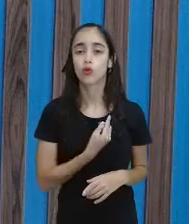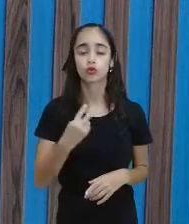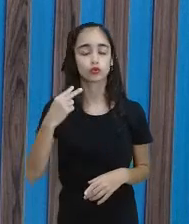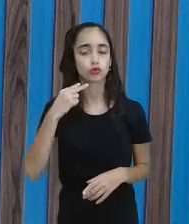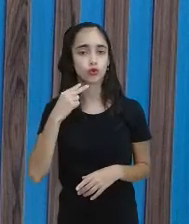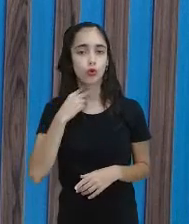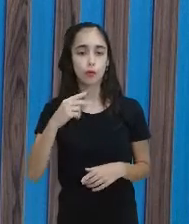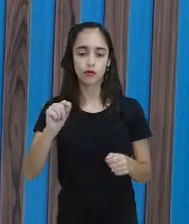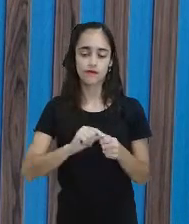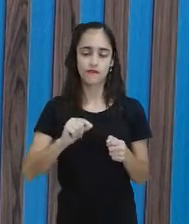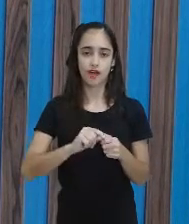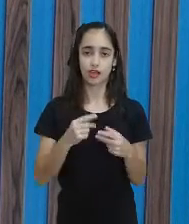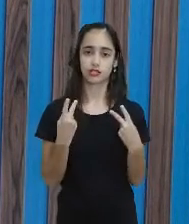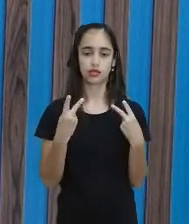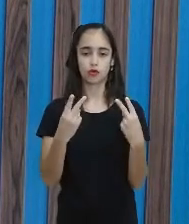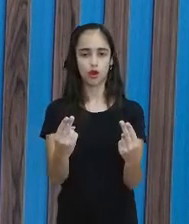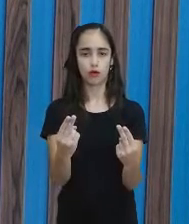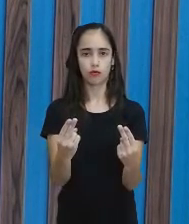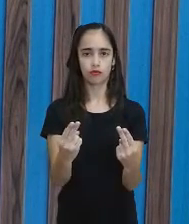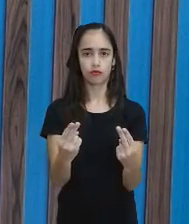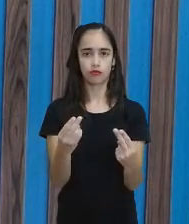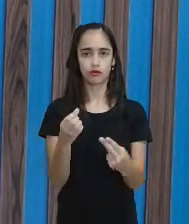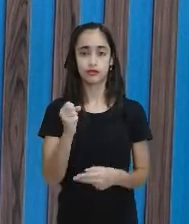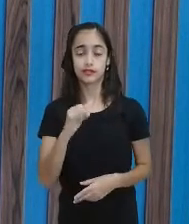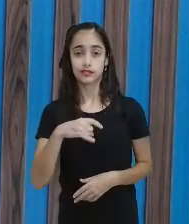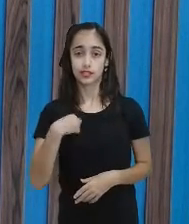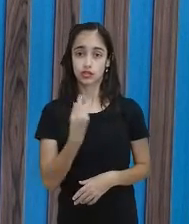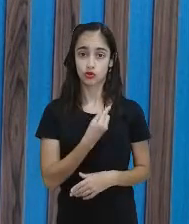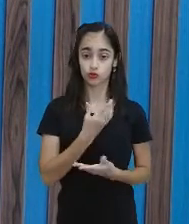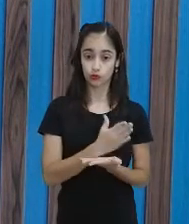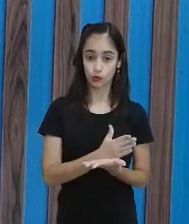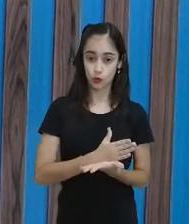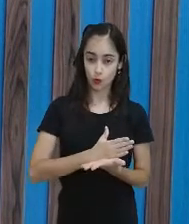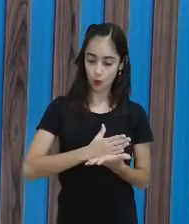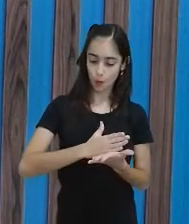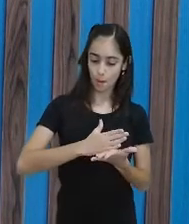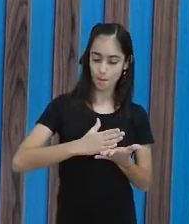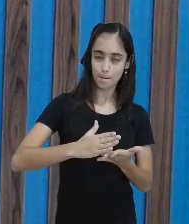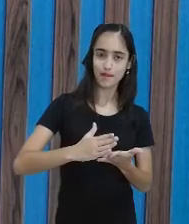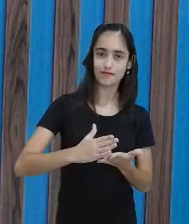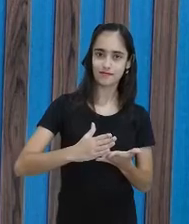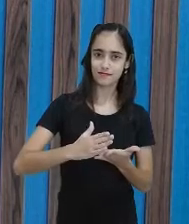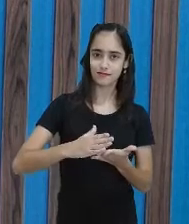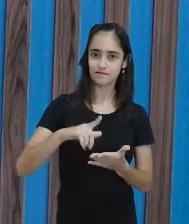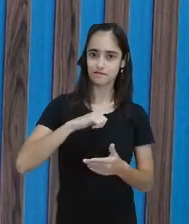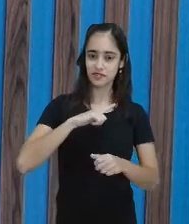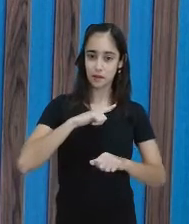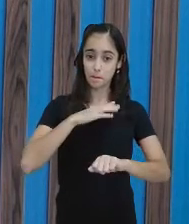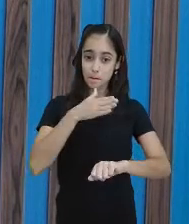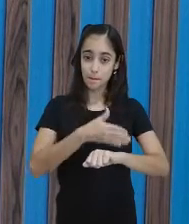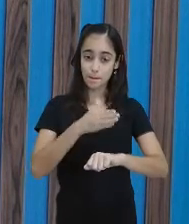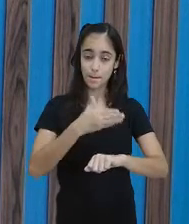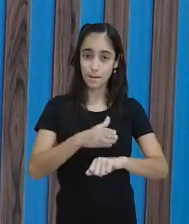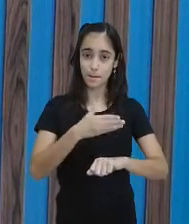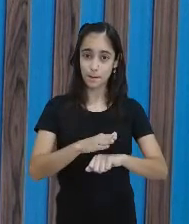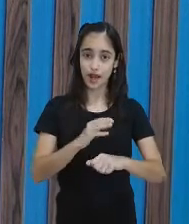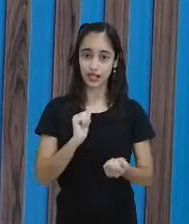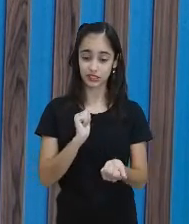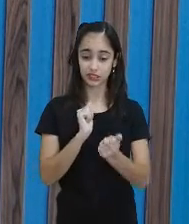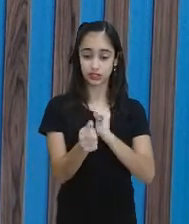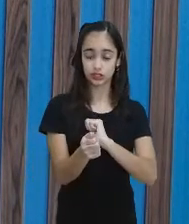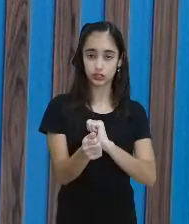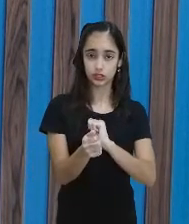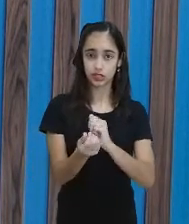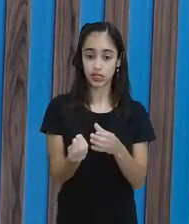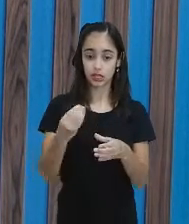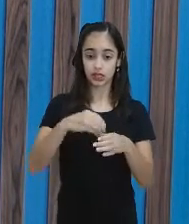poderia também começar, né, aí essa prática esportiva, ter mais incentivo do esporte dentro